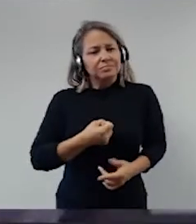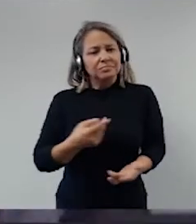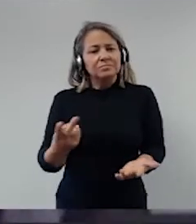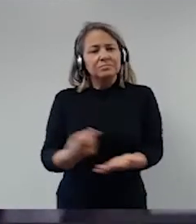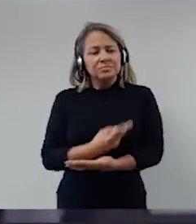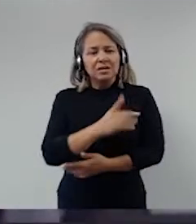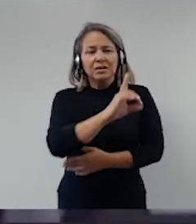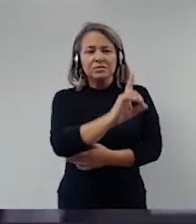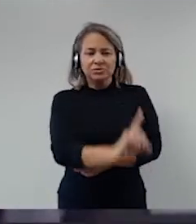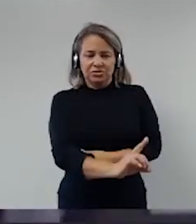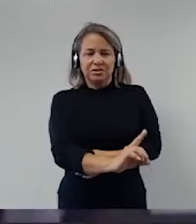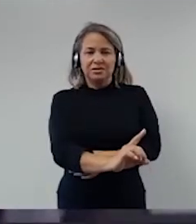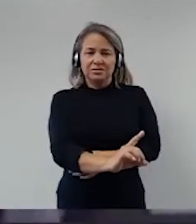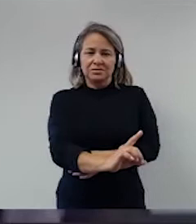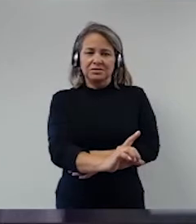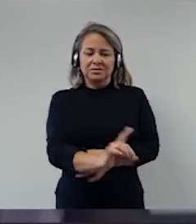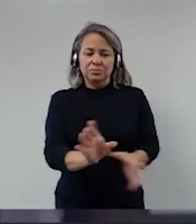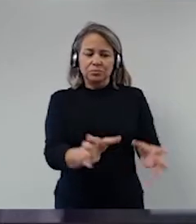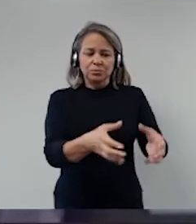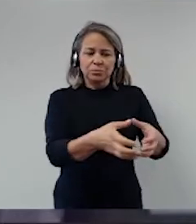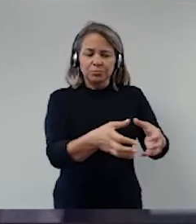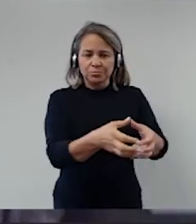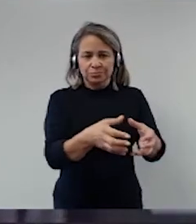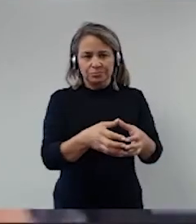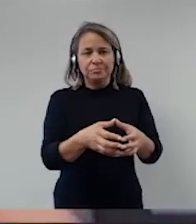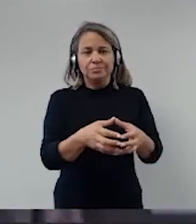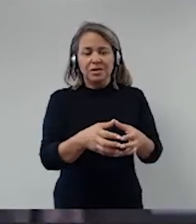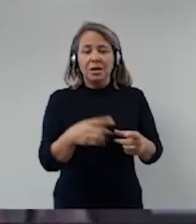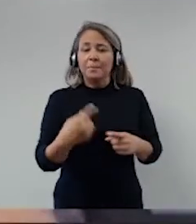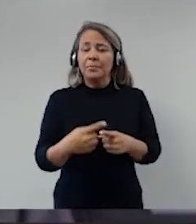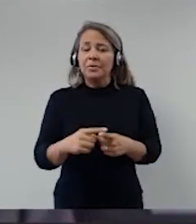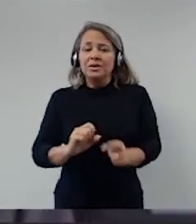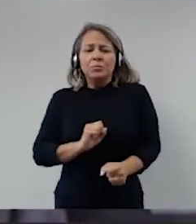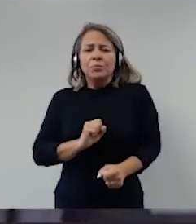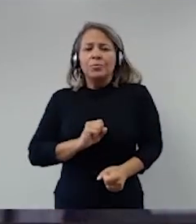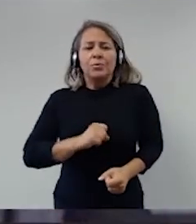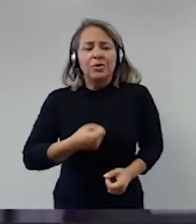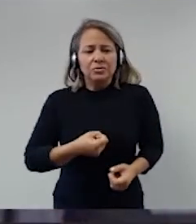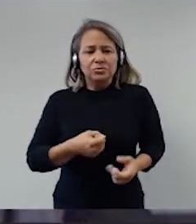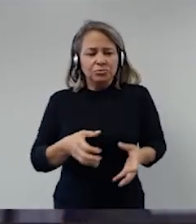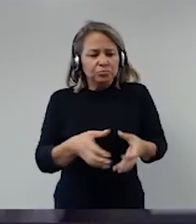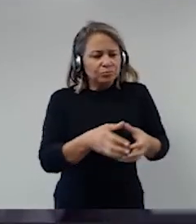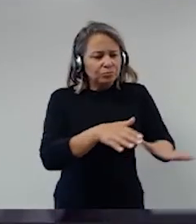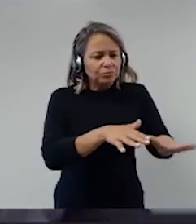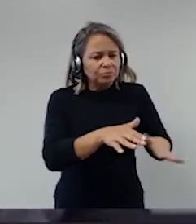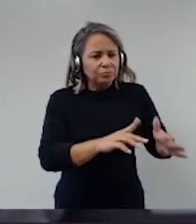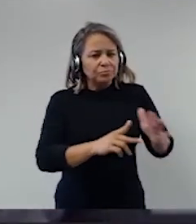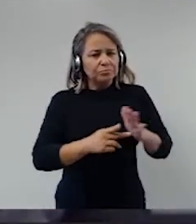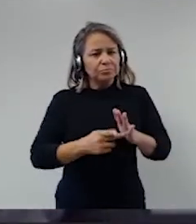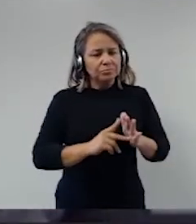aos direitos coletivos? E por que tanto ódio ao movimento sindical que se